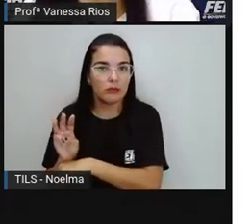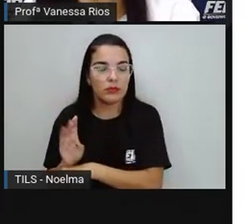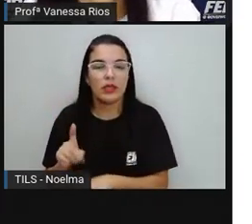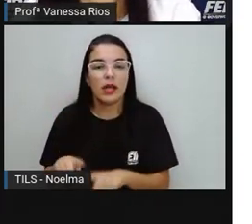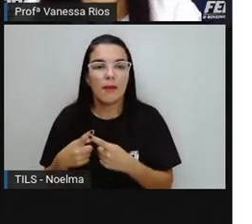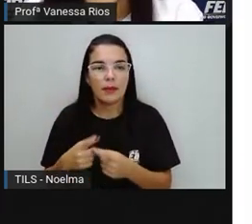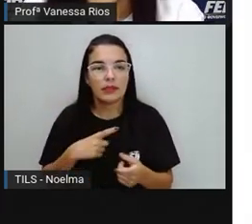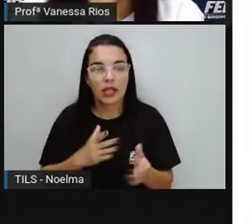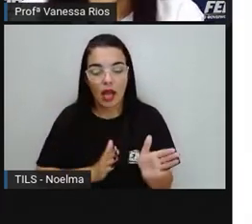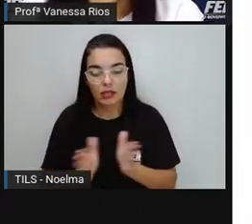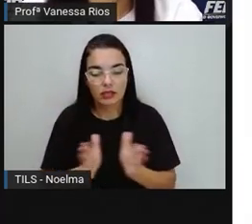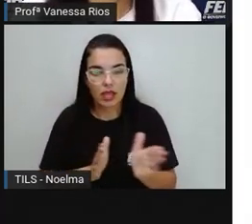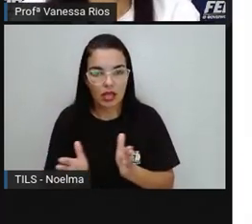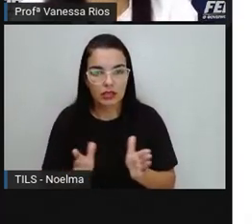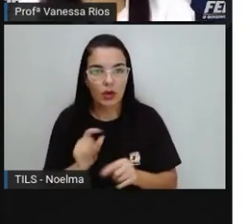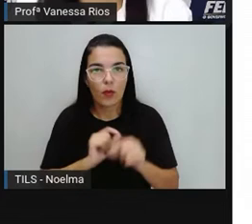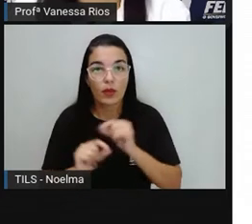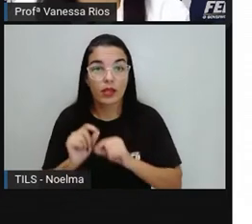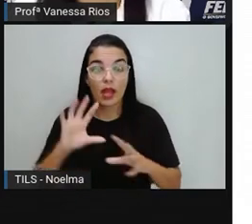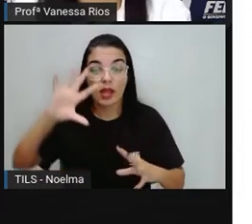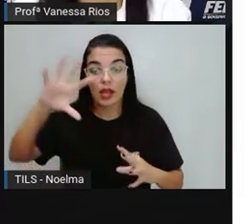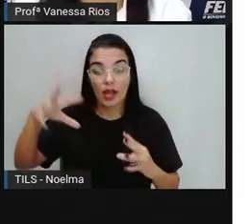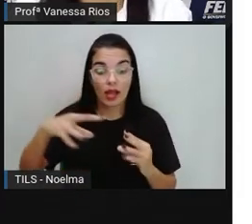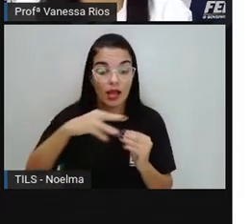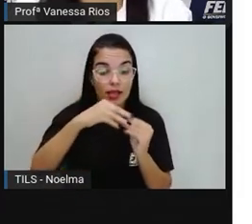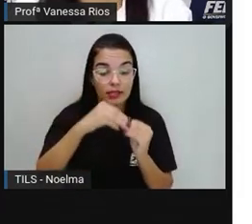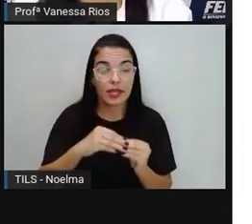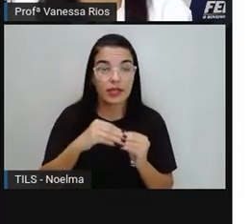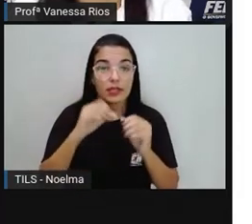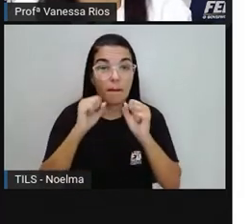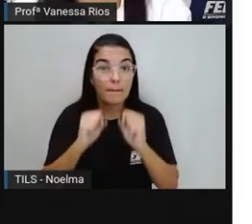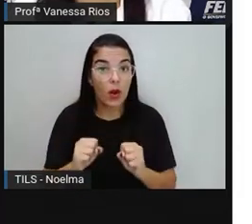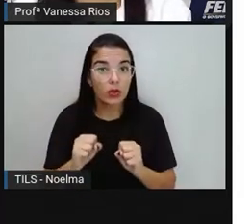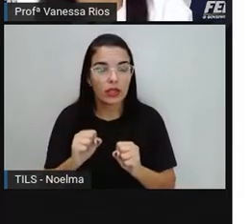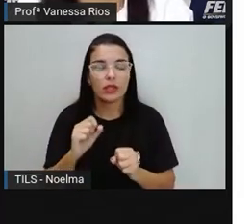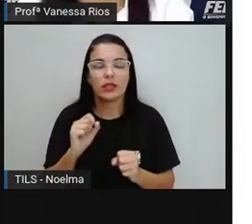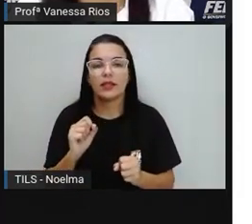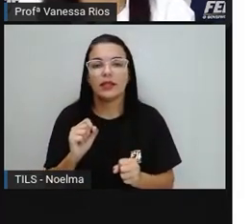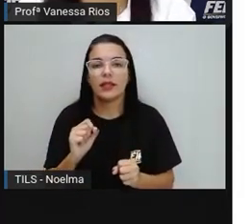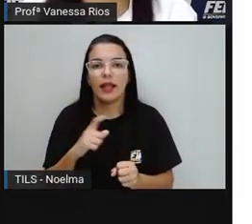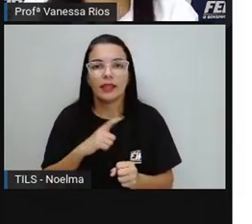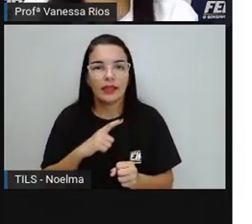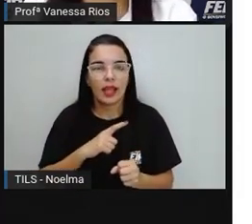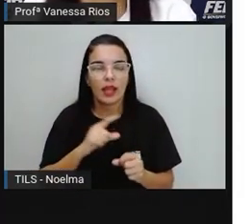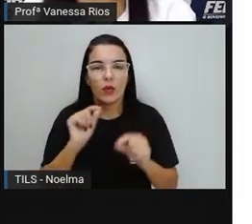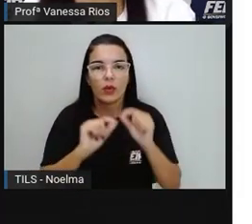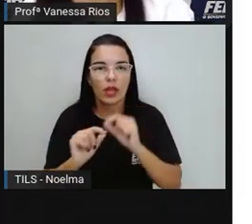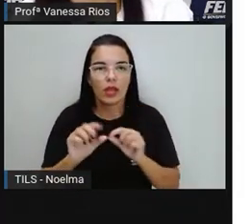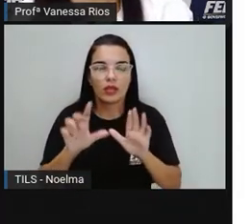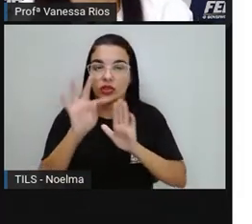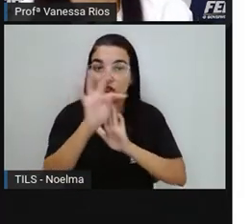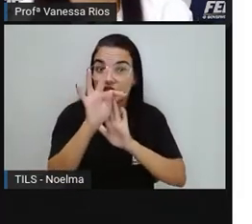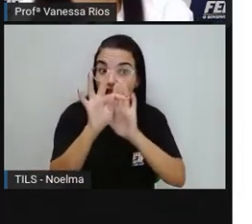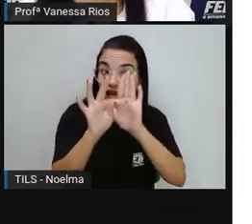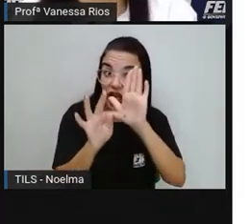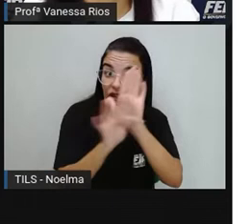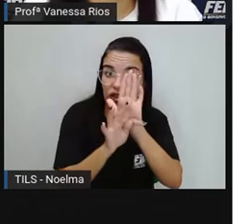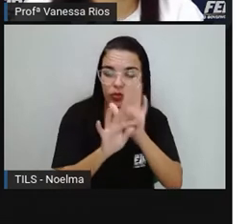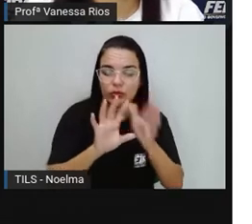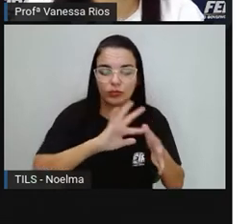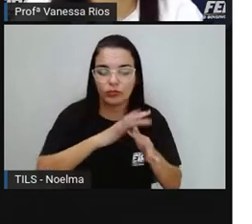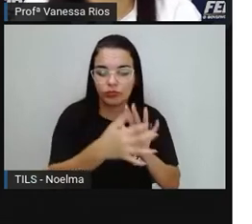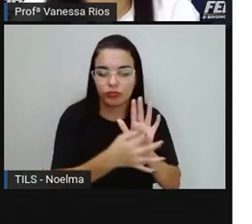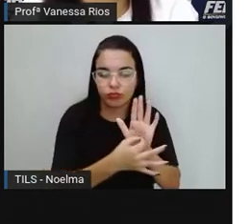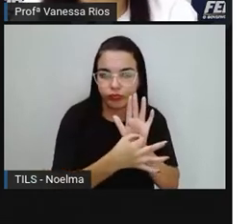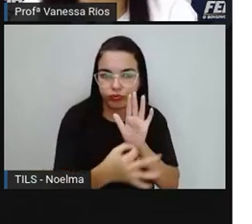tenha acesso. As resenhas elas podem aparecer em forma de texto, expostas aí nos mais